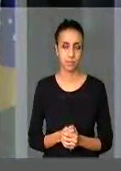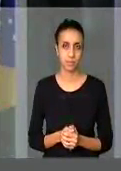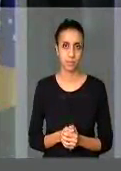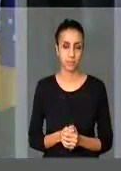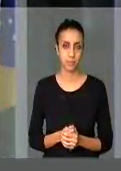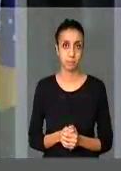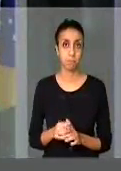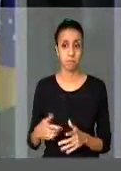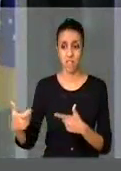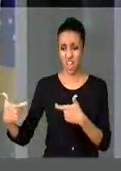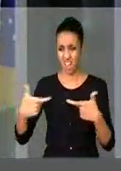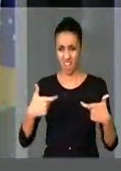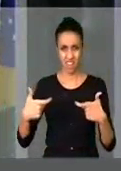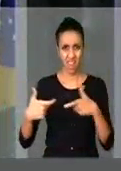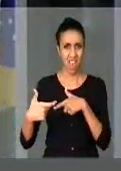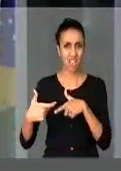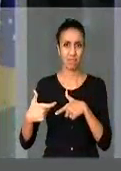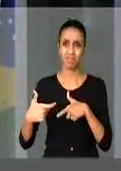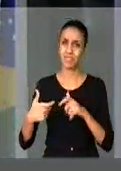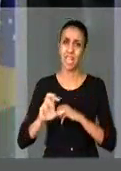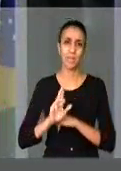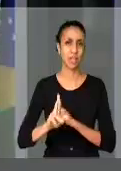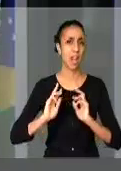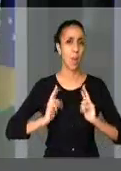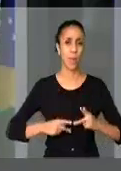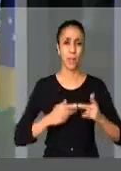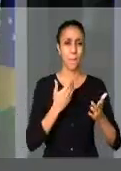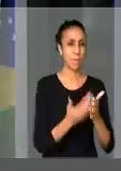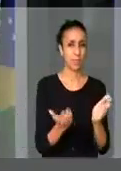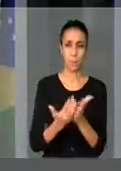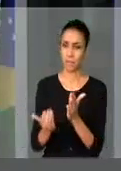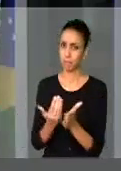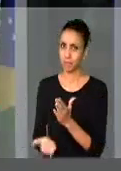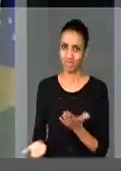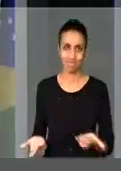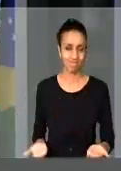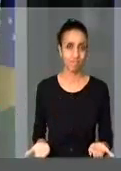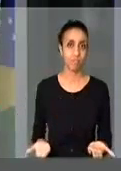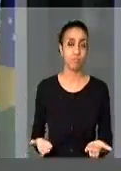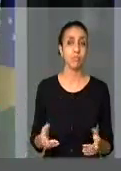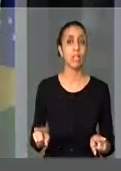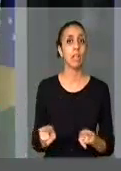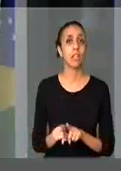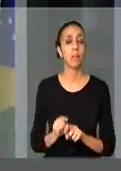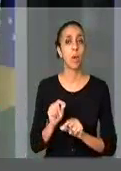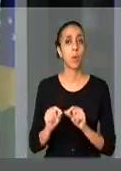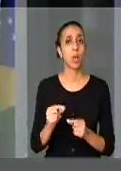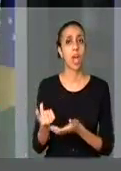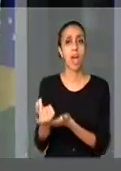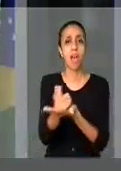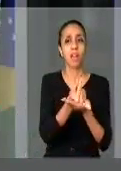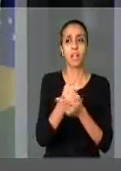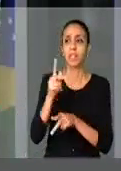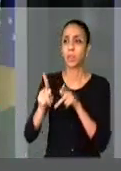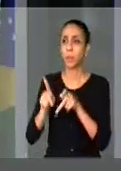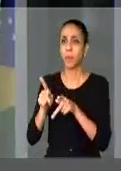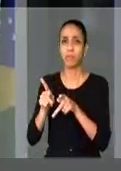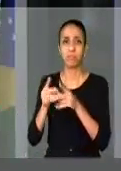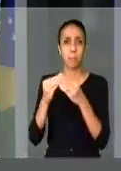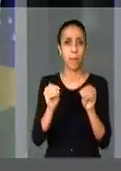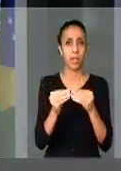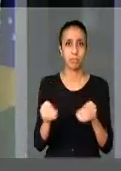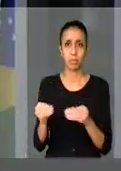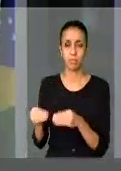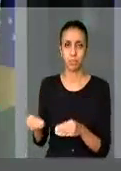além de causar enormes perdas humanas, também produz uma dilapidação da riqueza dos povos. Como